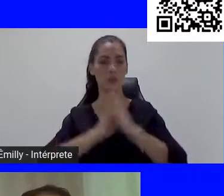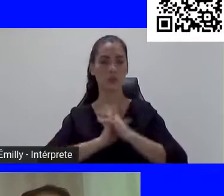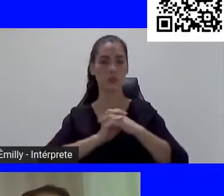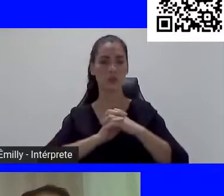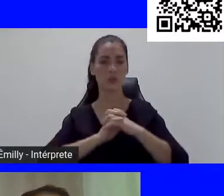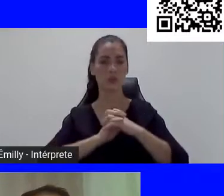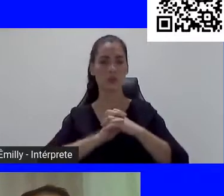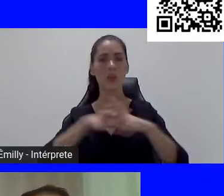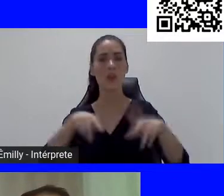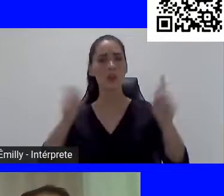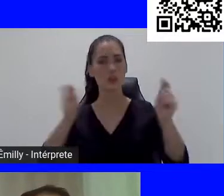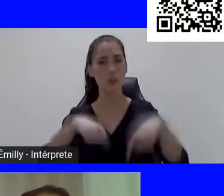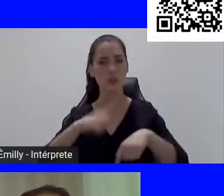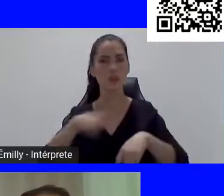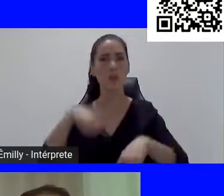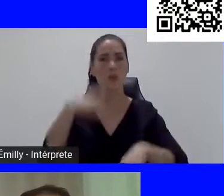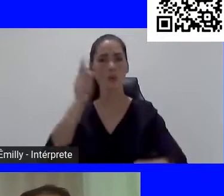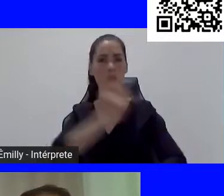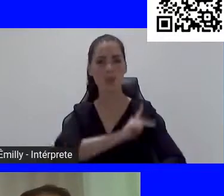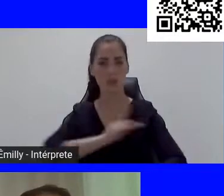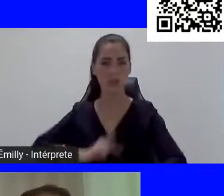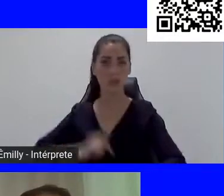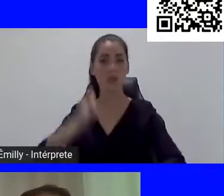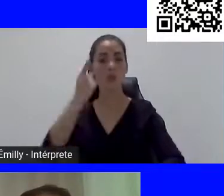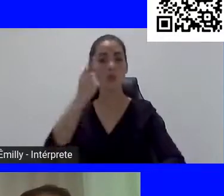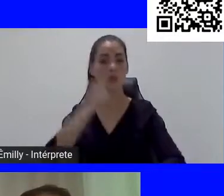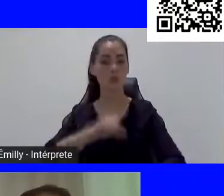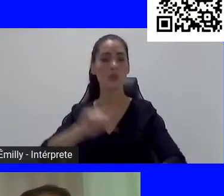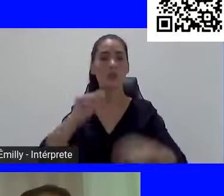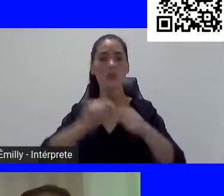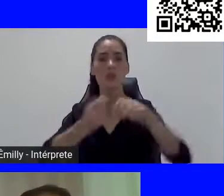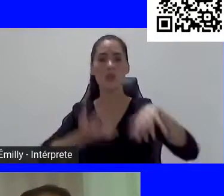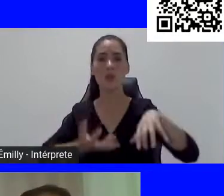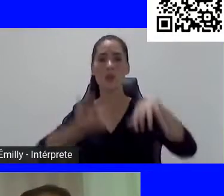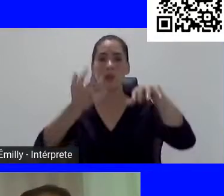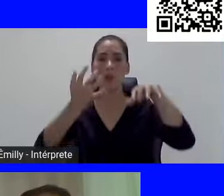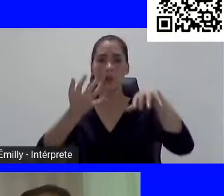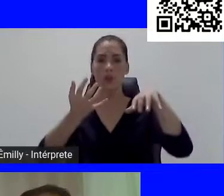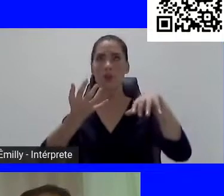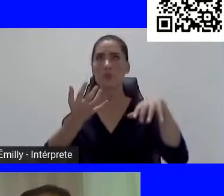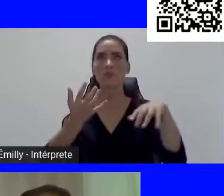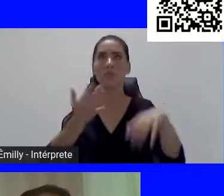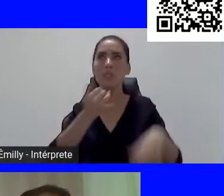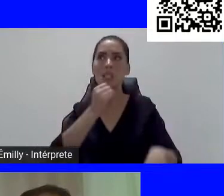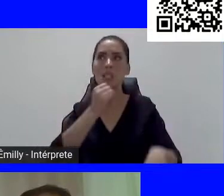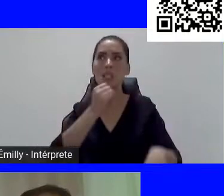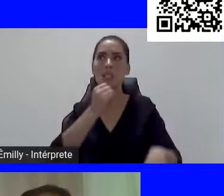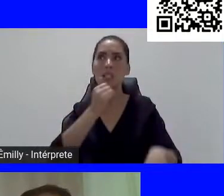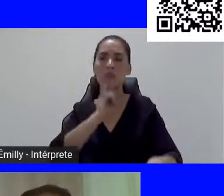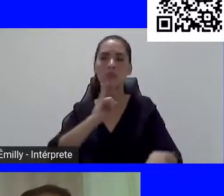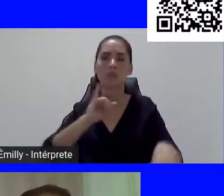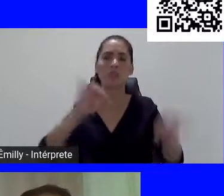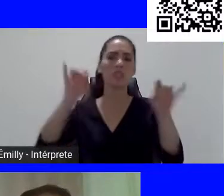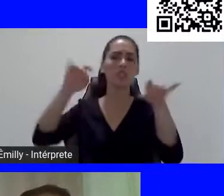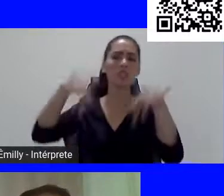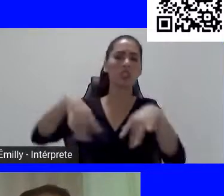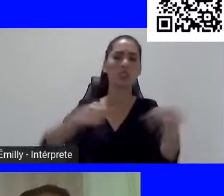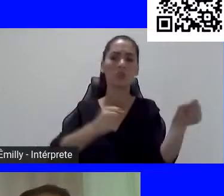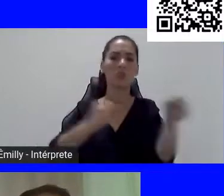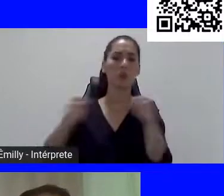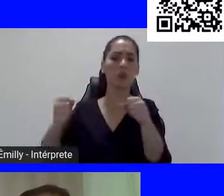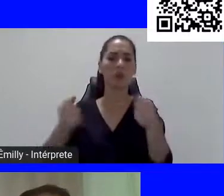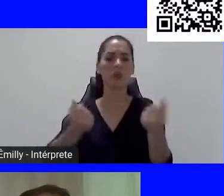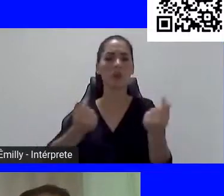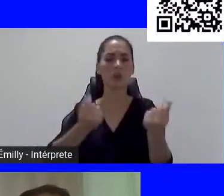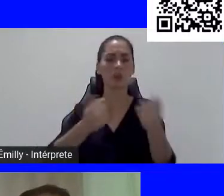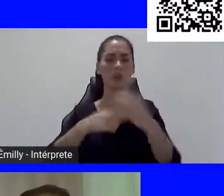presidente conseguir fazer com que o Congresso abra mão desse poder que acabou conquistando aí com relação ao orçamento? Bom,